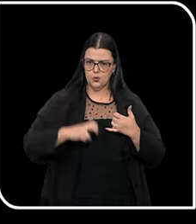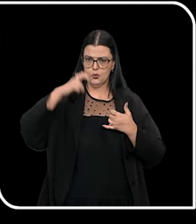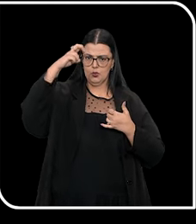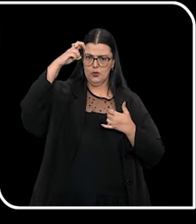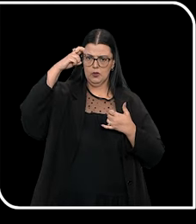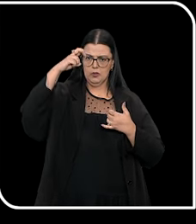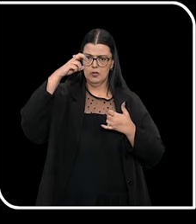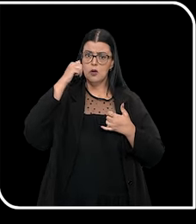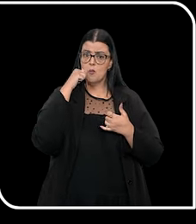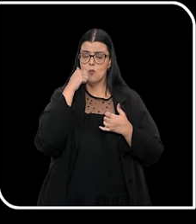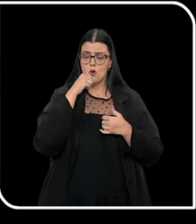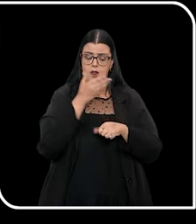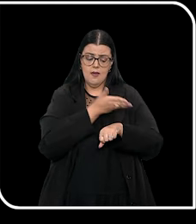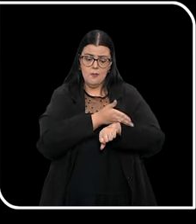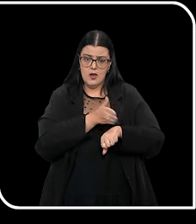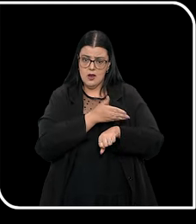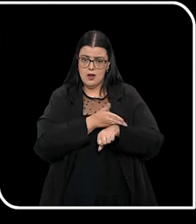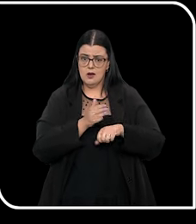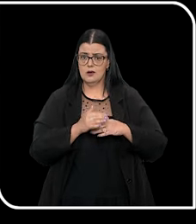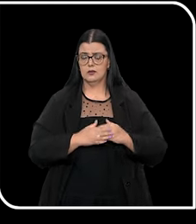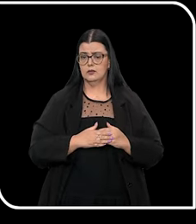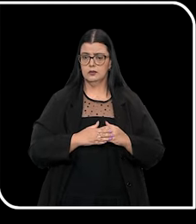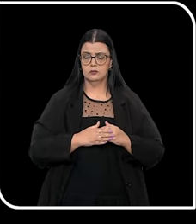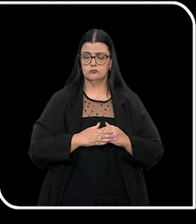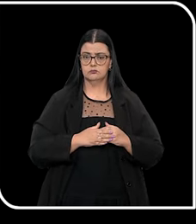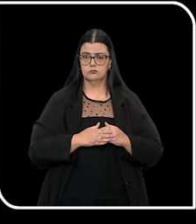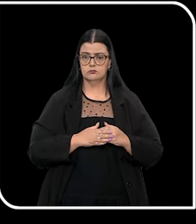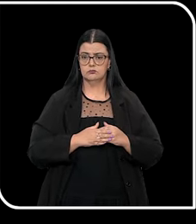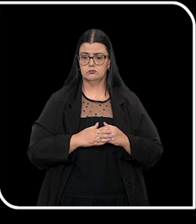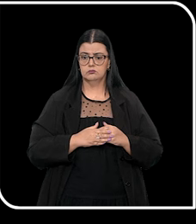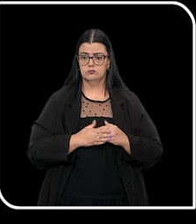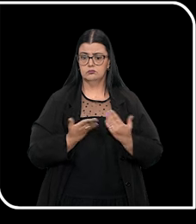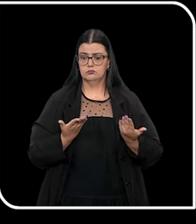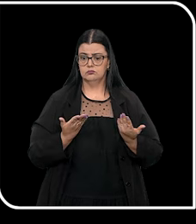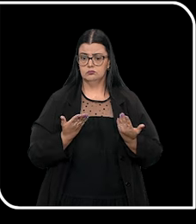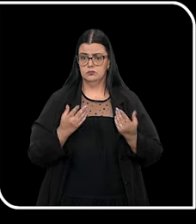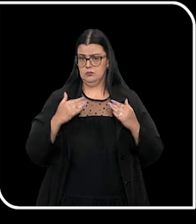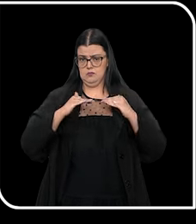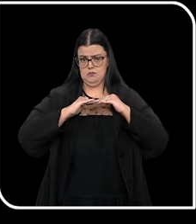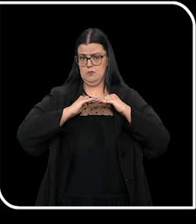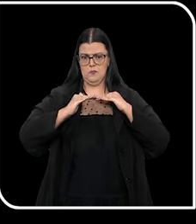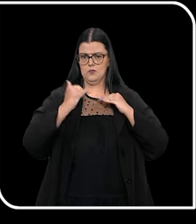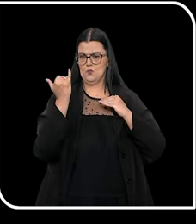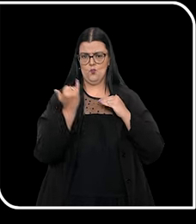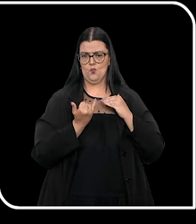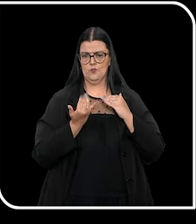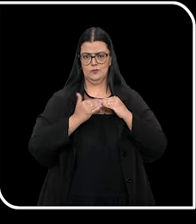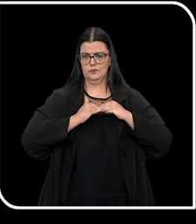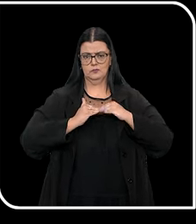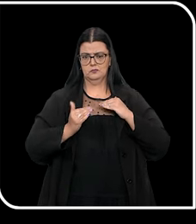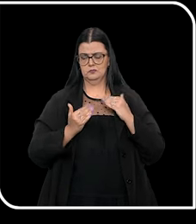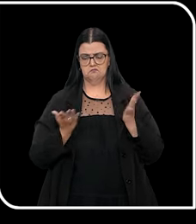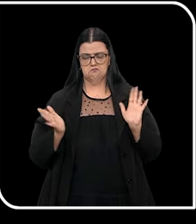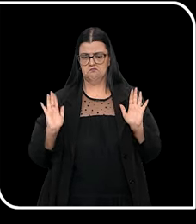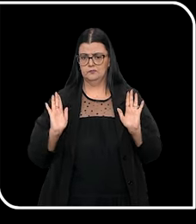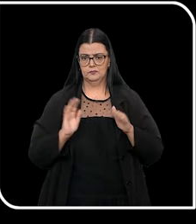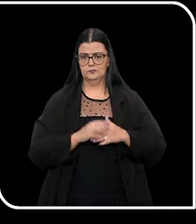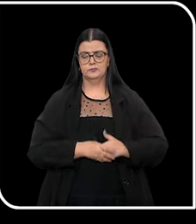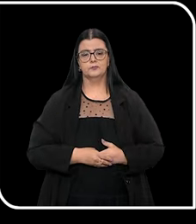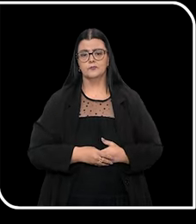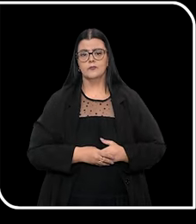despencam eu sou uma mulher branca Eh vamos dizer assim eu dentro do pão